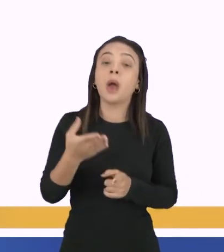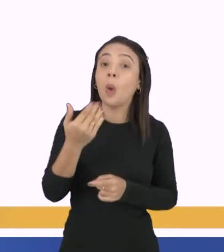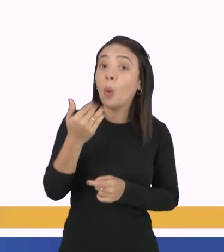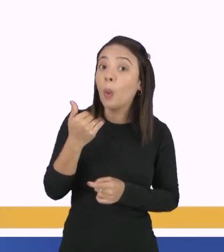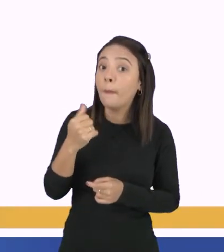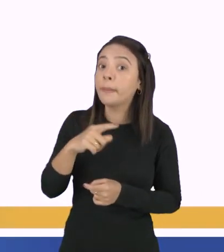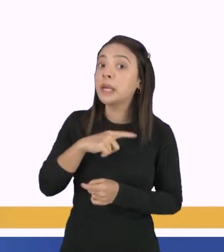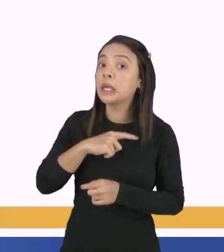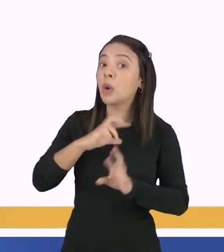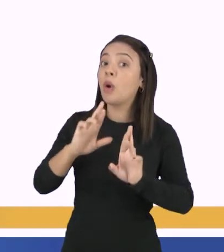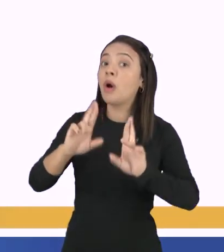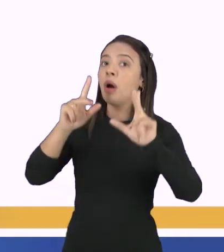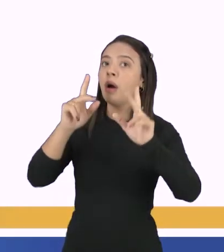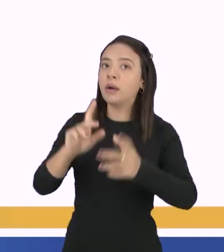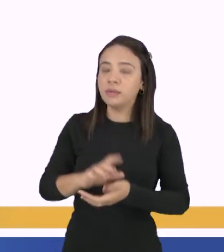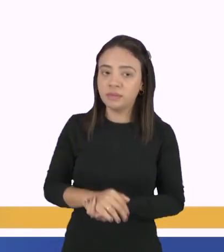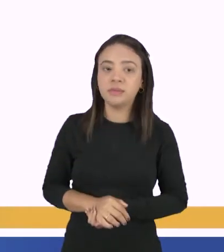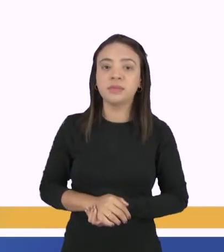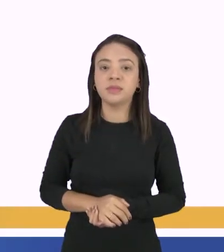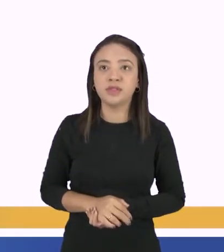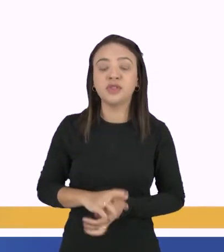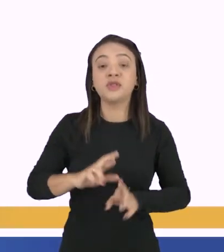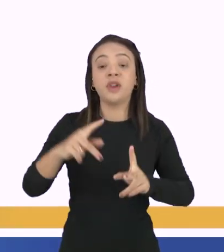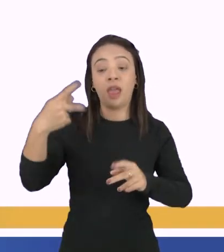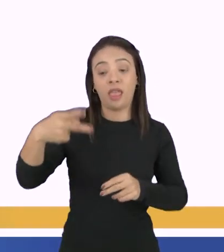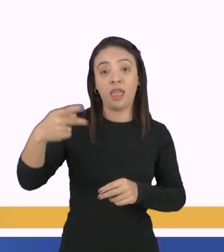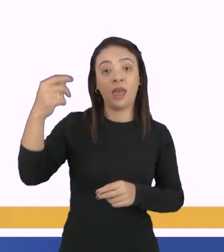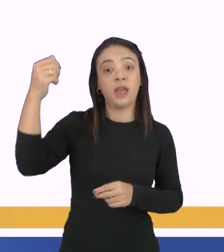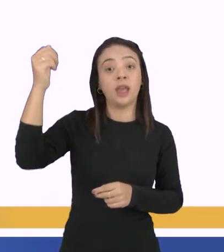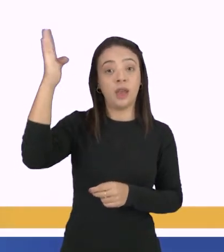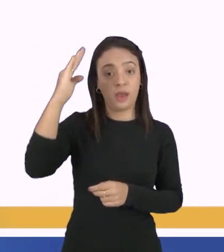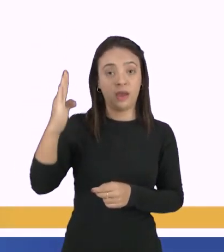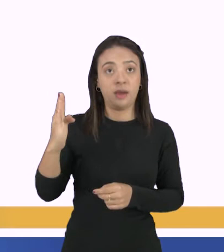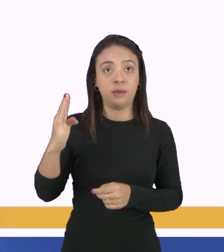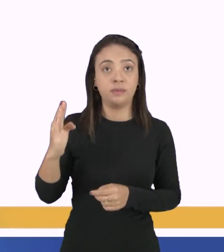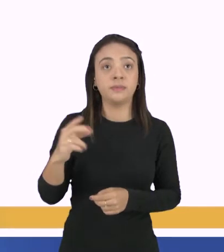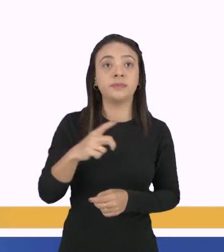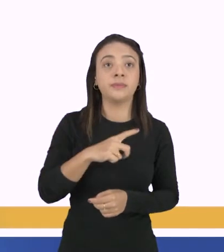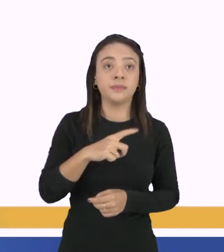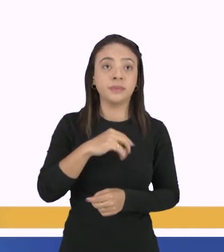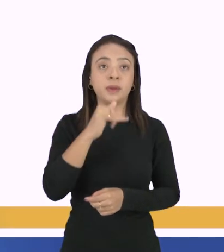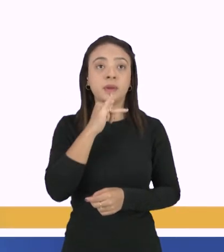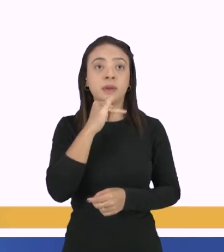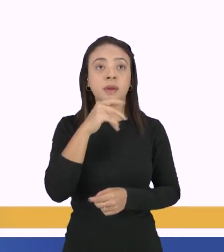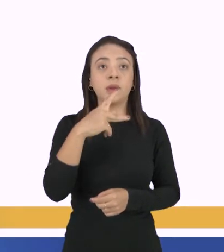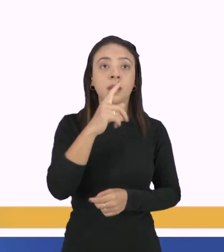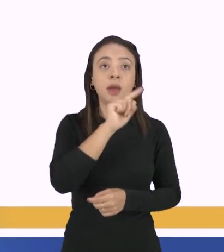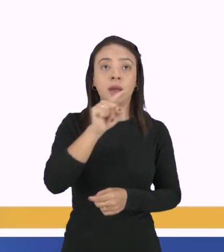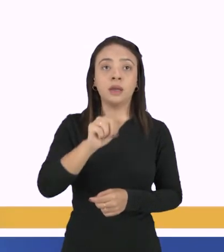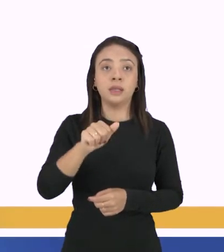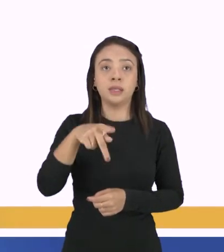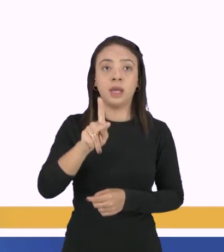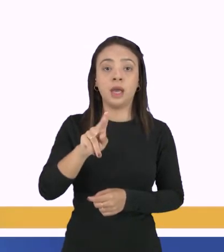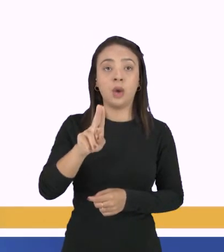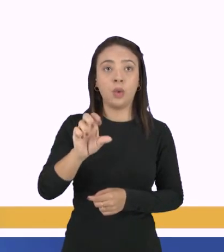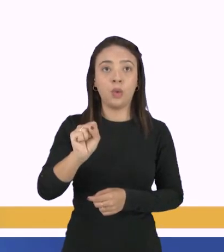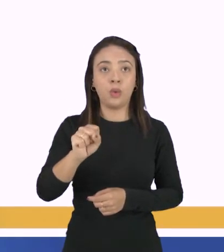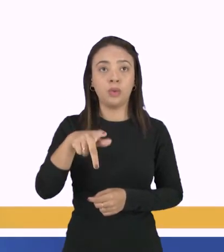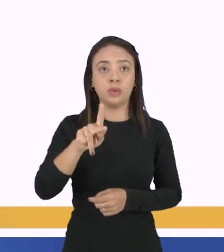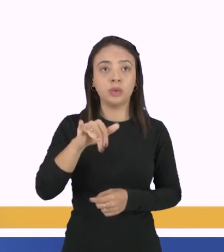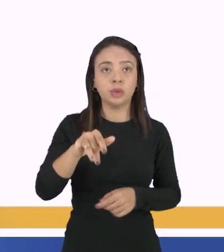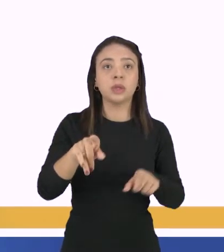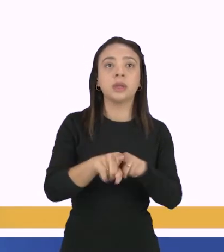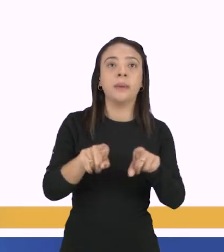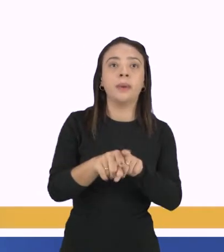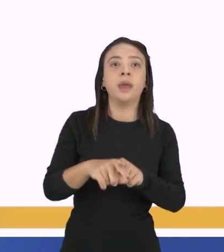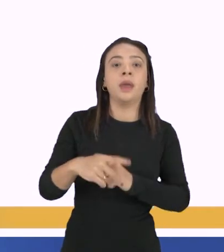ceia também são bem diferentes do que estamos acostumados, incluindo alguns pratos típicos deles, como o zakuski e o kutia,